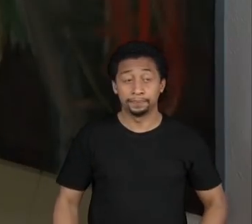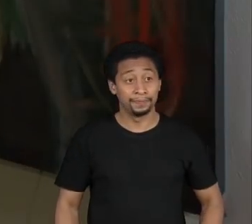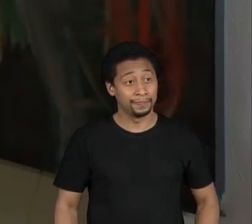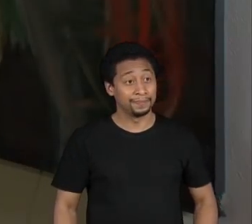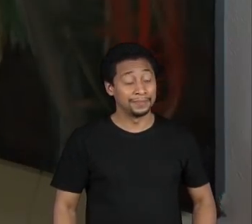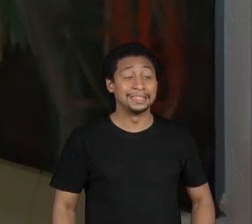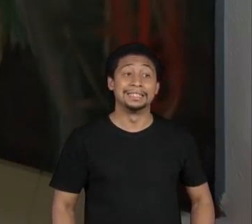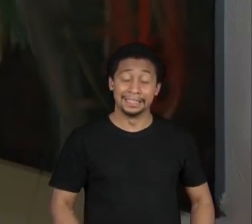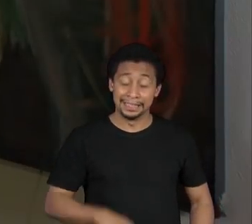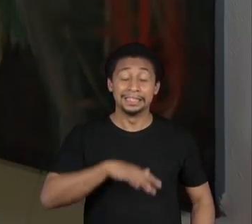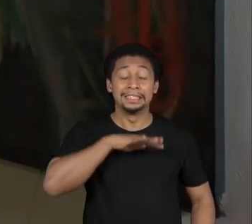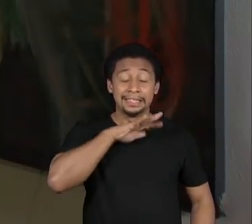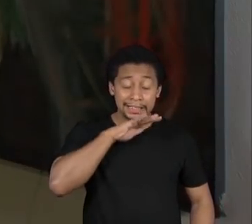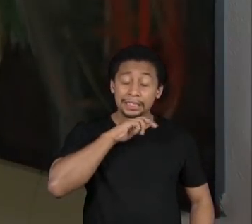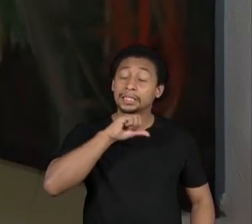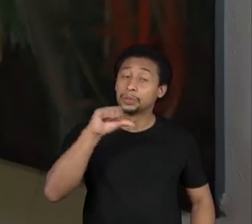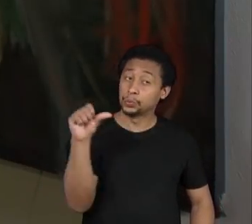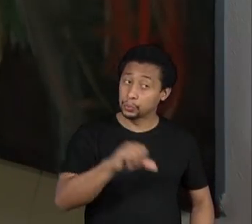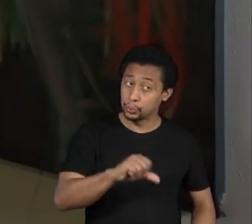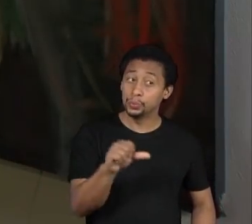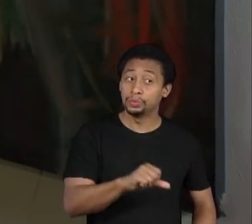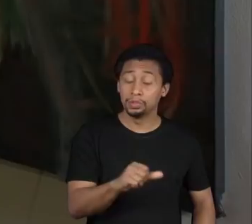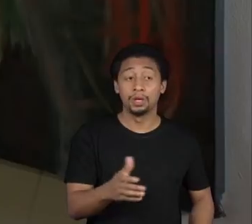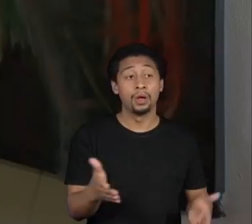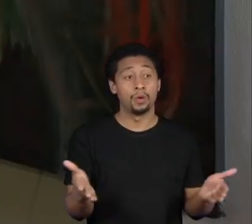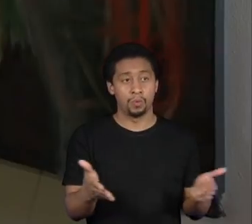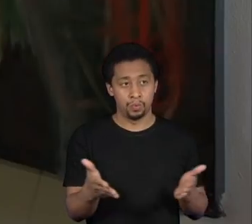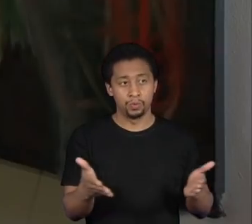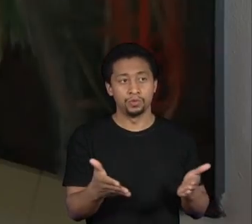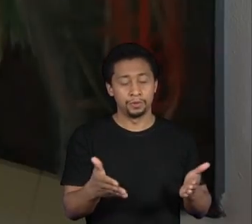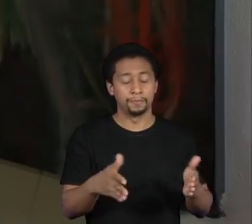Está muito ruim para nós. Hoje, na terra indígena